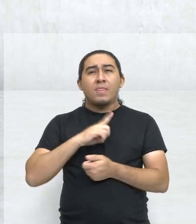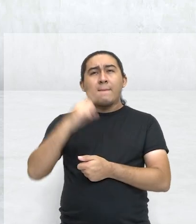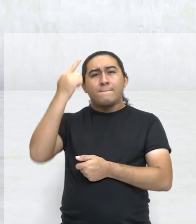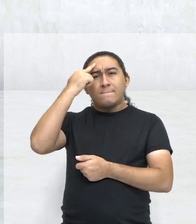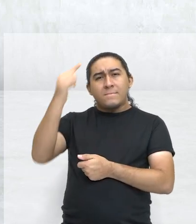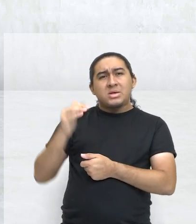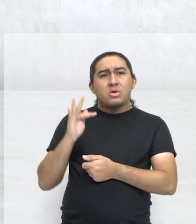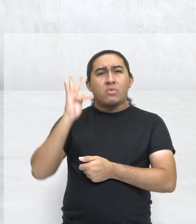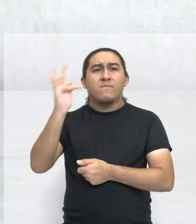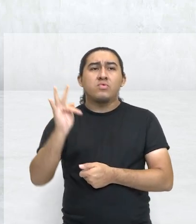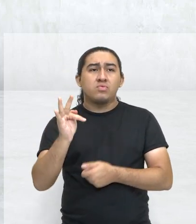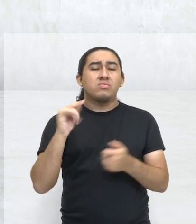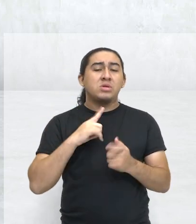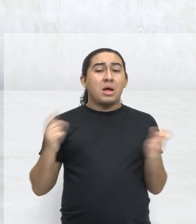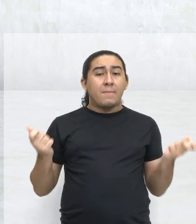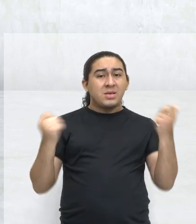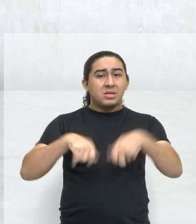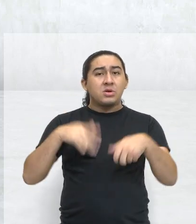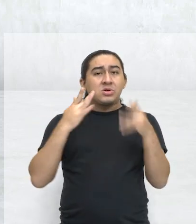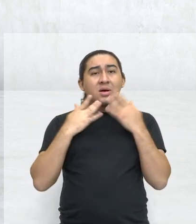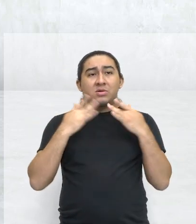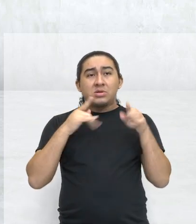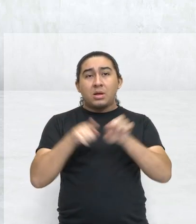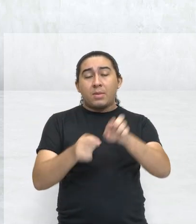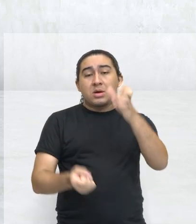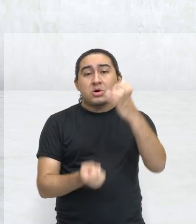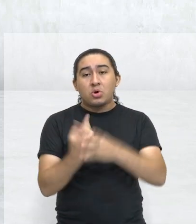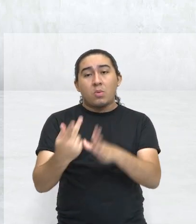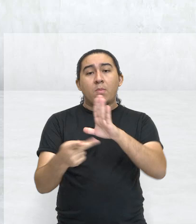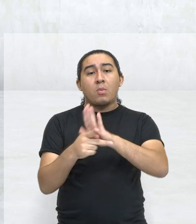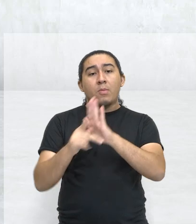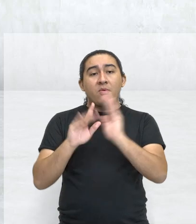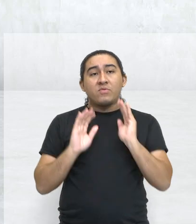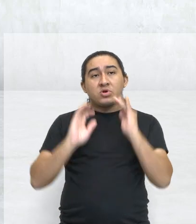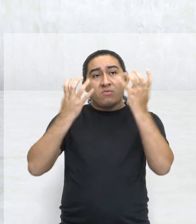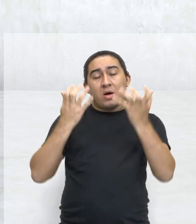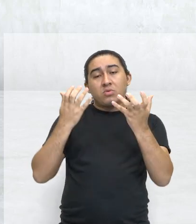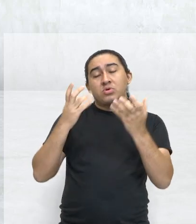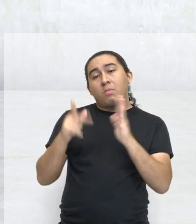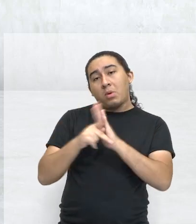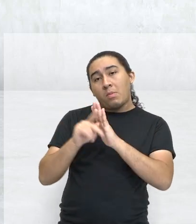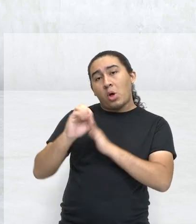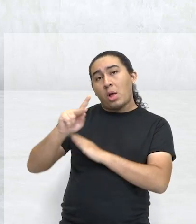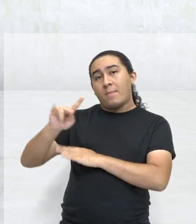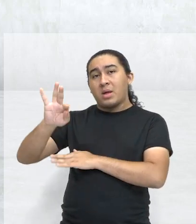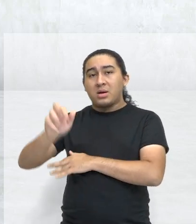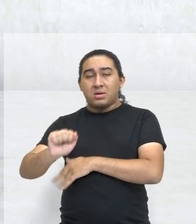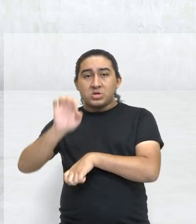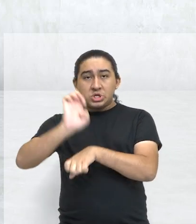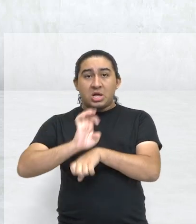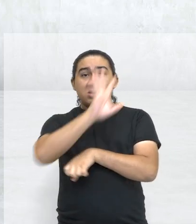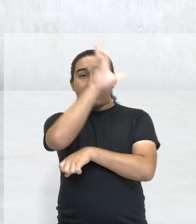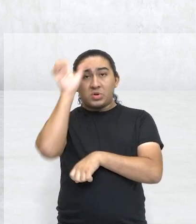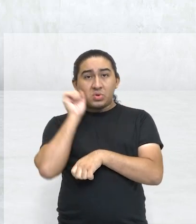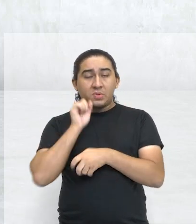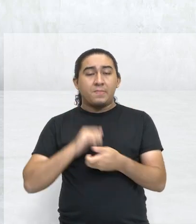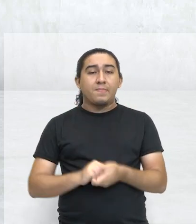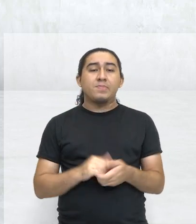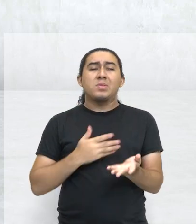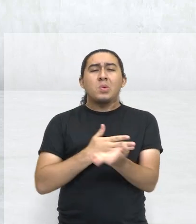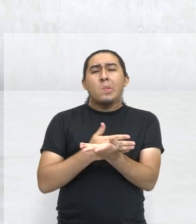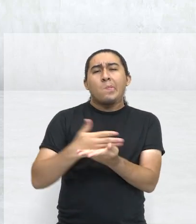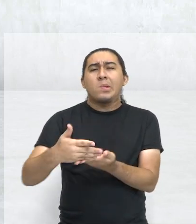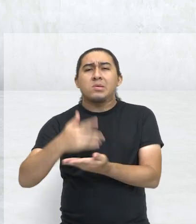um visionário, que foi um secretário de Cultura no Amazonas. Ele teve... O que é ser visionário? Ele enxergou adiante, ele